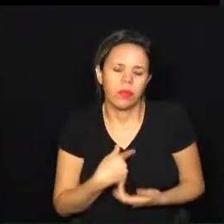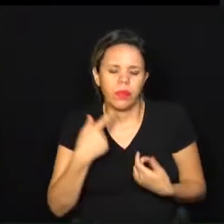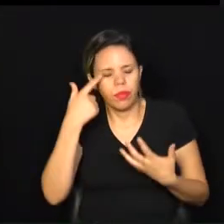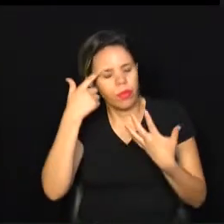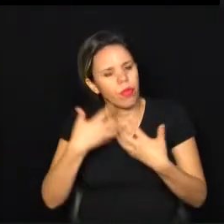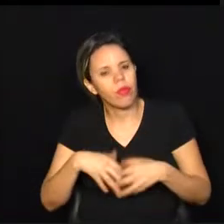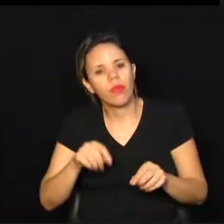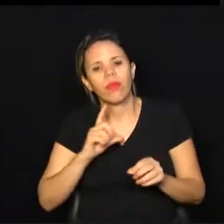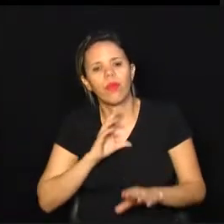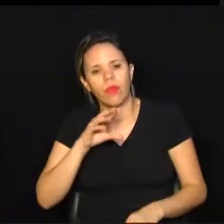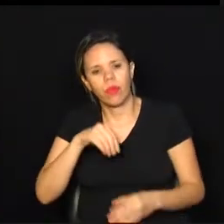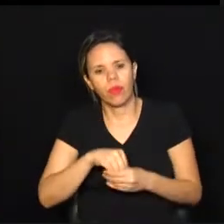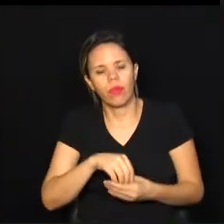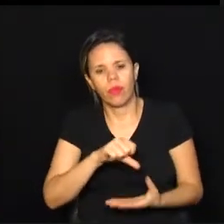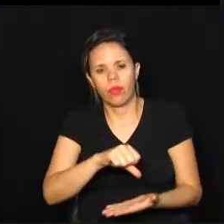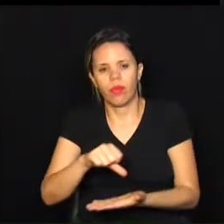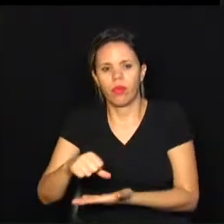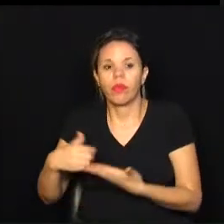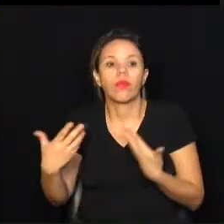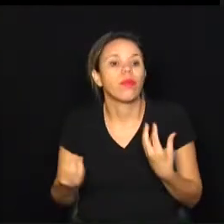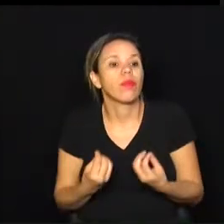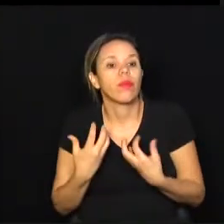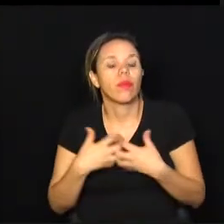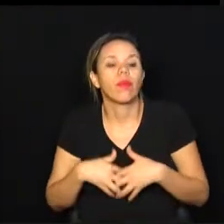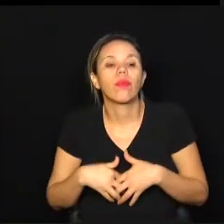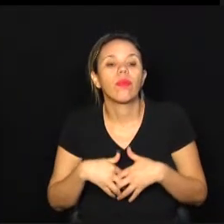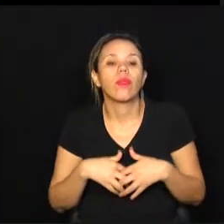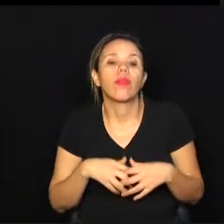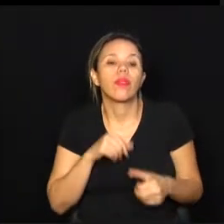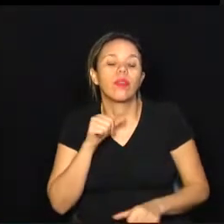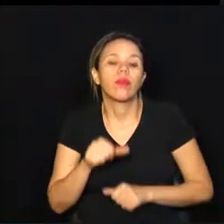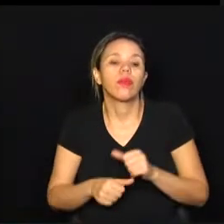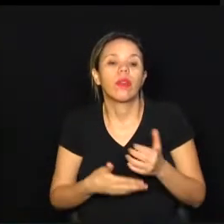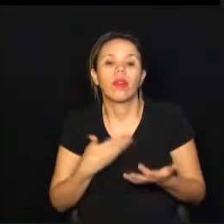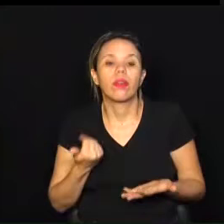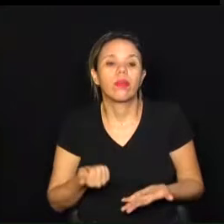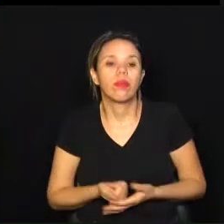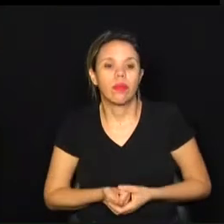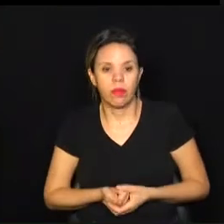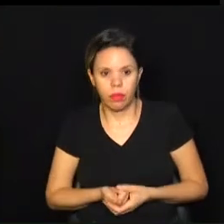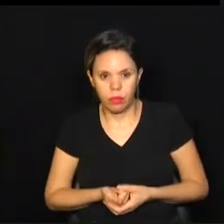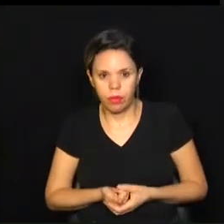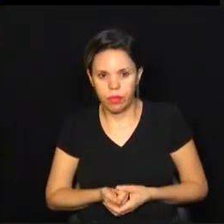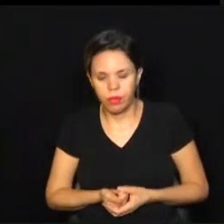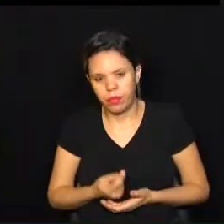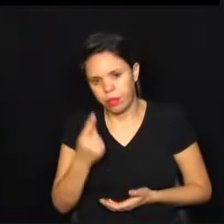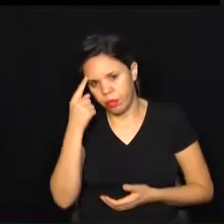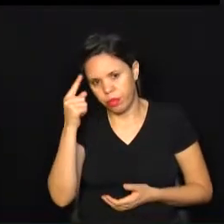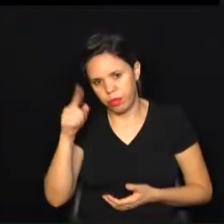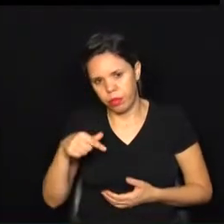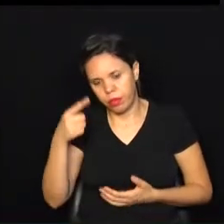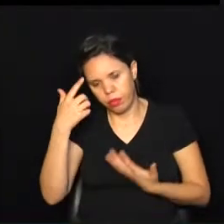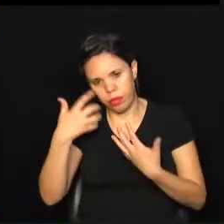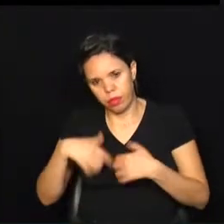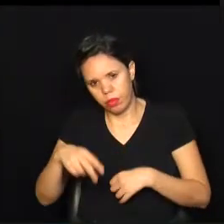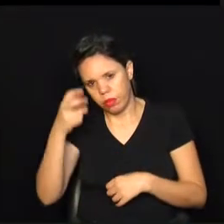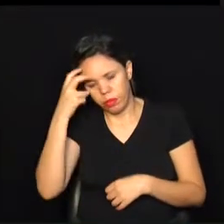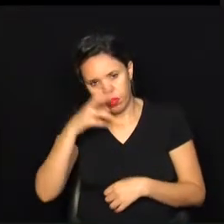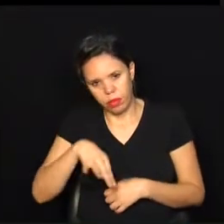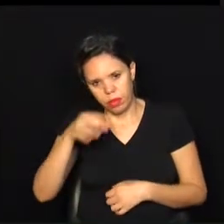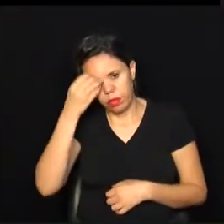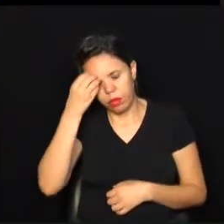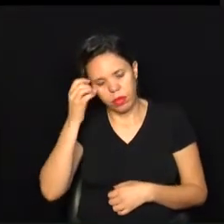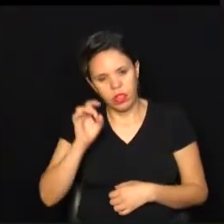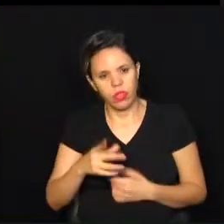o que tem no território local e como é que eles vão ser impactados, né? Então, é a ideia de pensar também a cultura, não